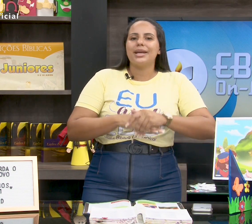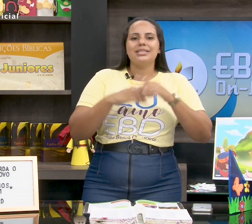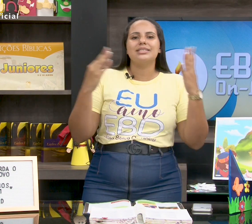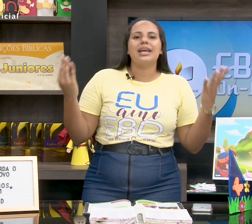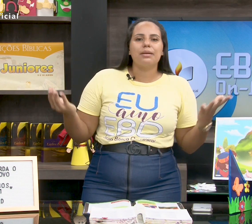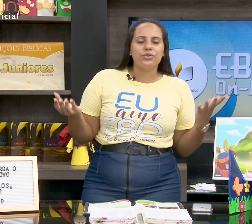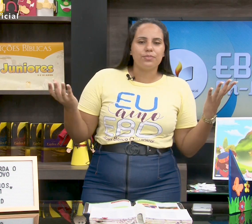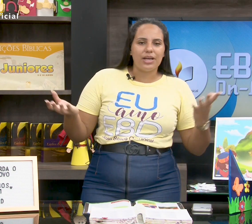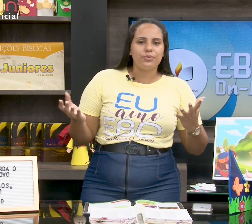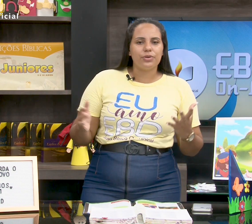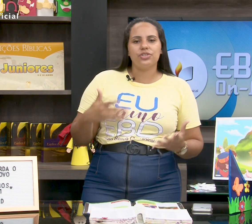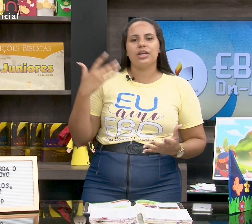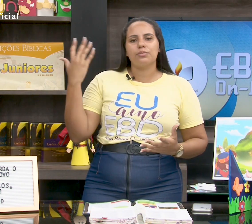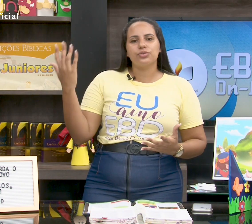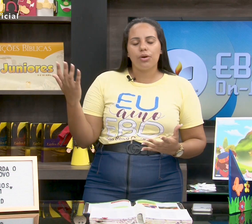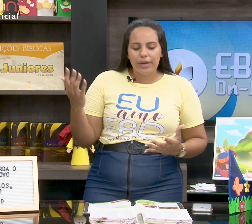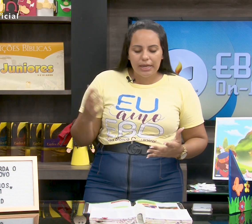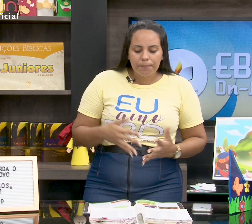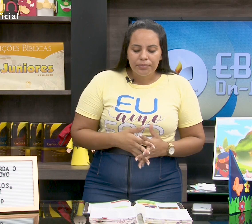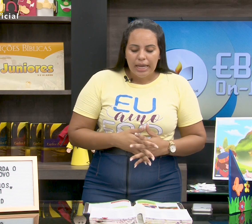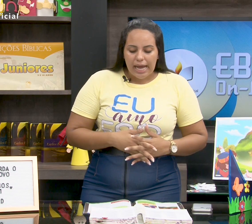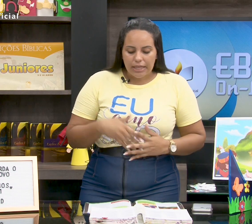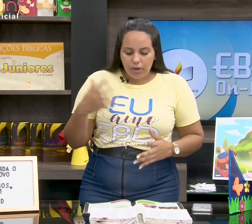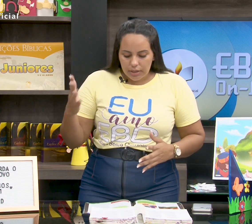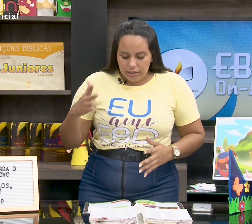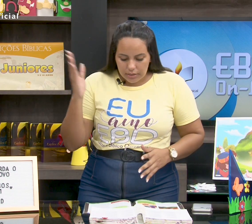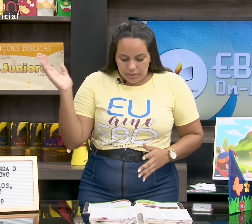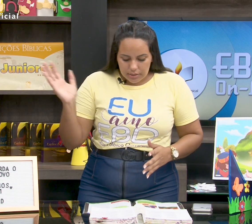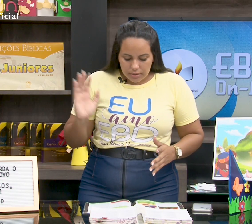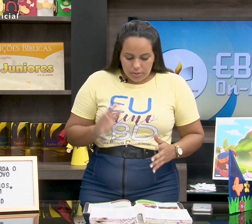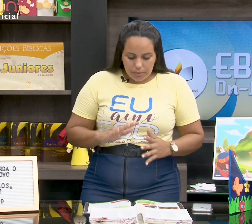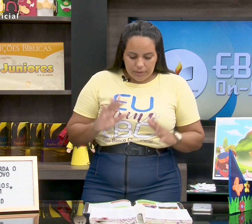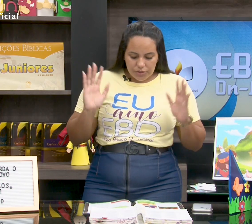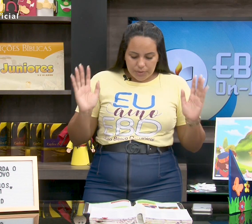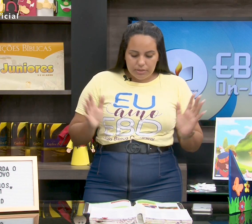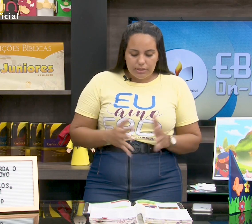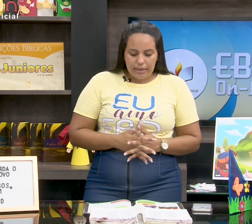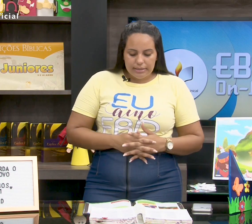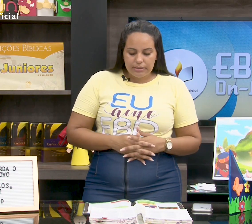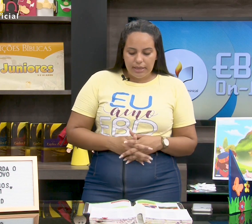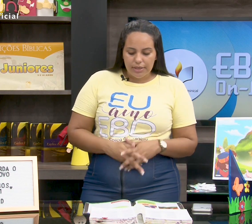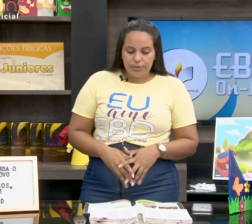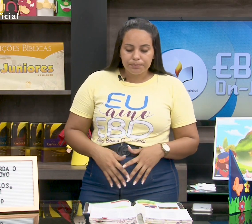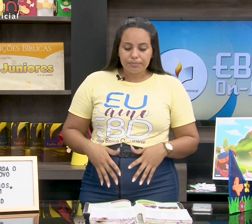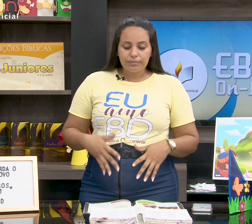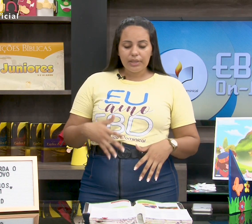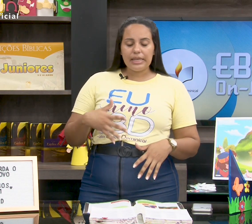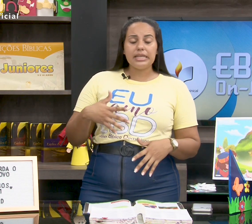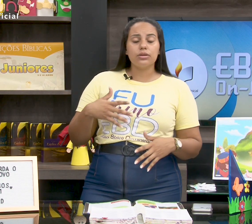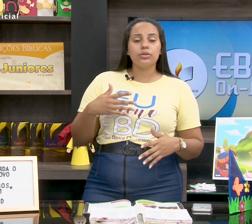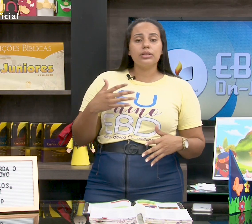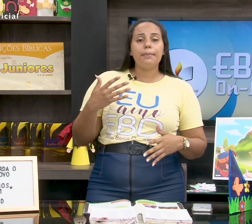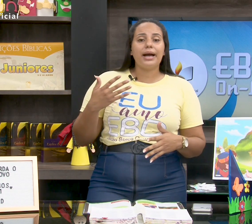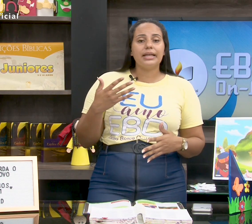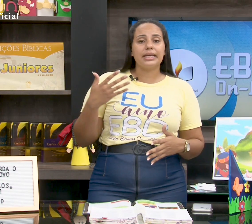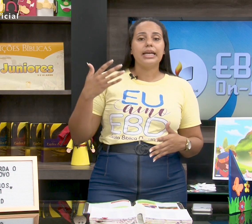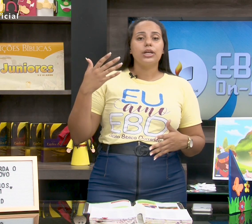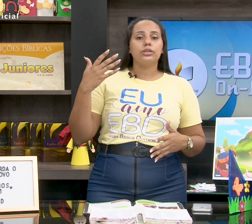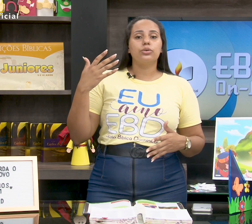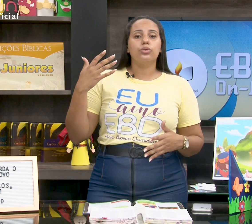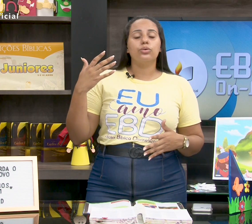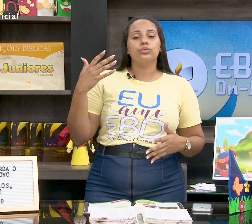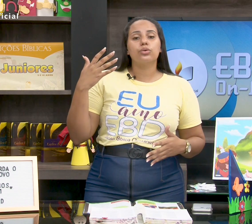não precisaremos mais, pois estaremos com ele, adorando e engrandecendo o seu nome nas mansões celestiais. Então, toda a